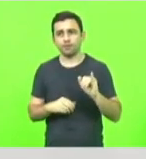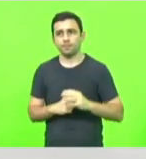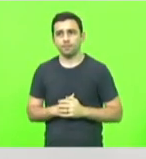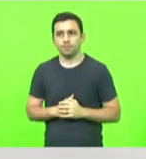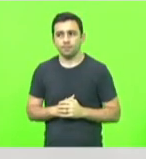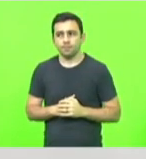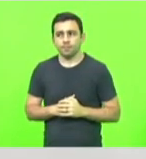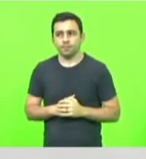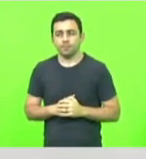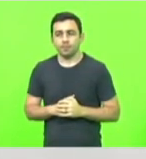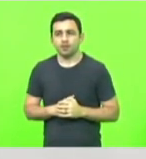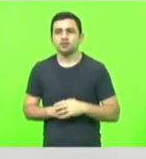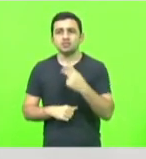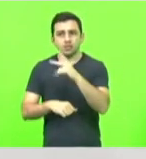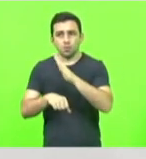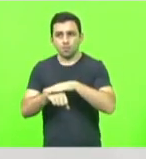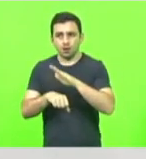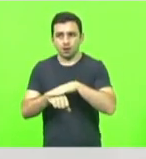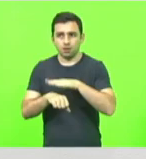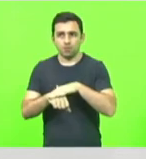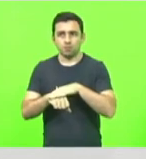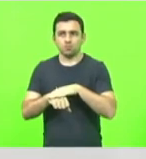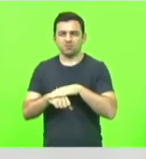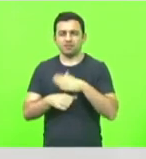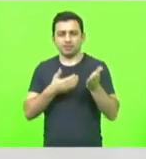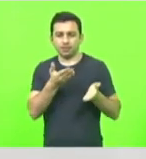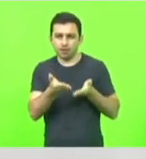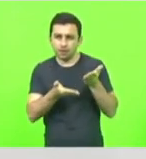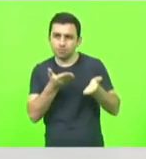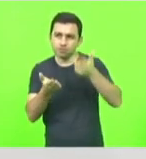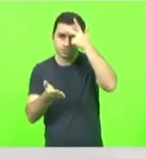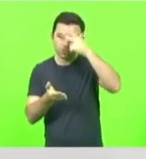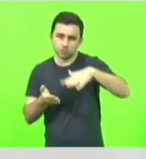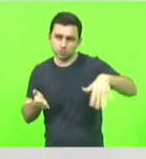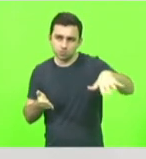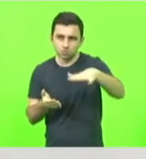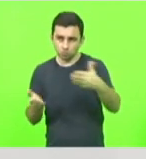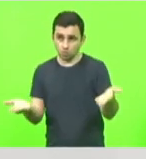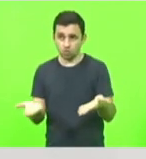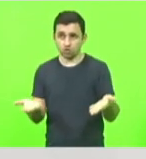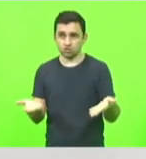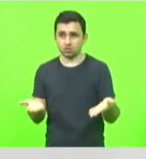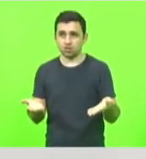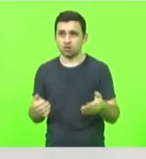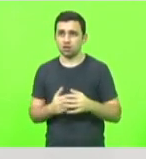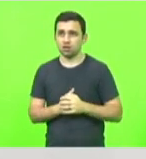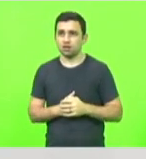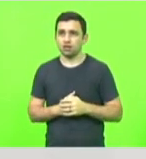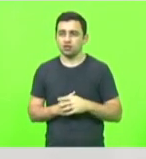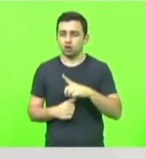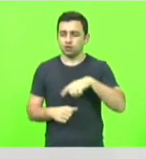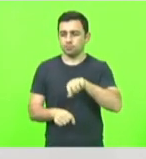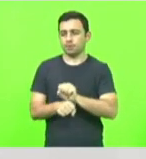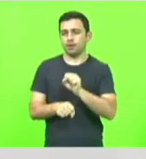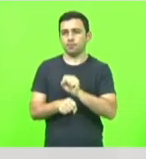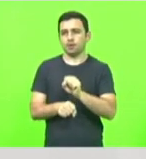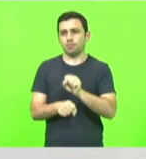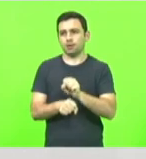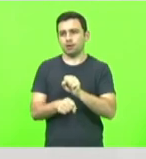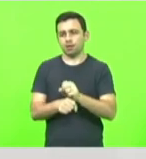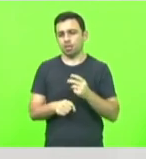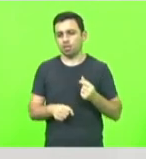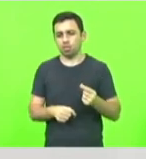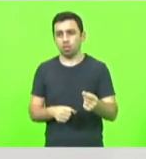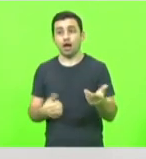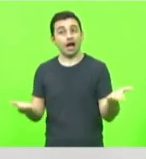O que as suas ações hoje, a forma de tratar as pessoas que o senhor está cometendo hoje, a gente não vai esperar a eternidade, não. As coisas estão sendo